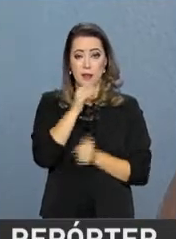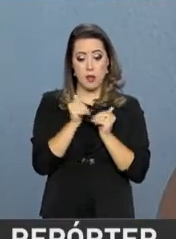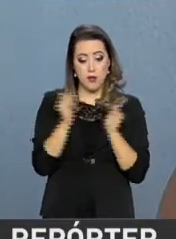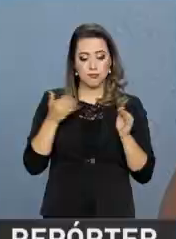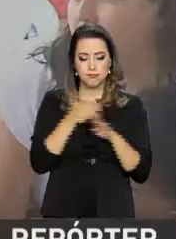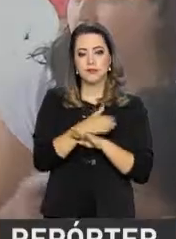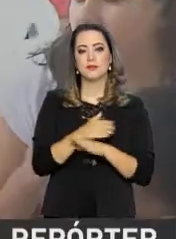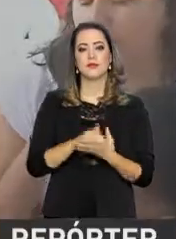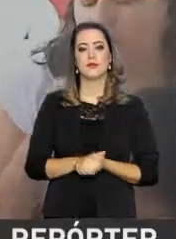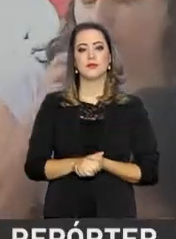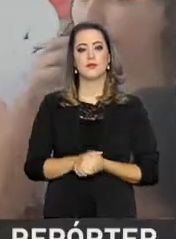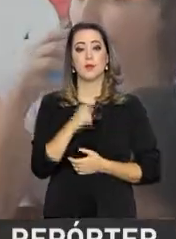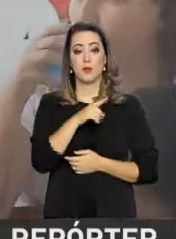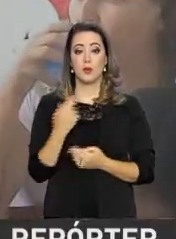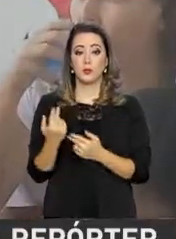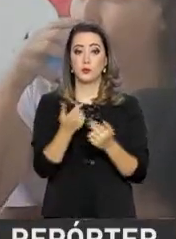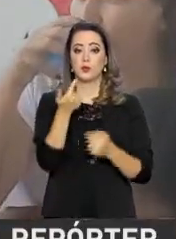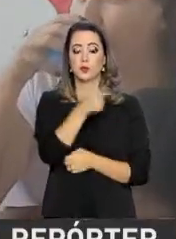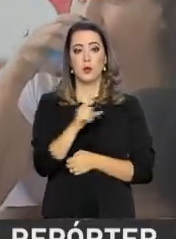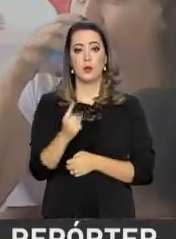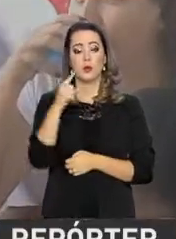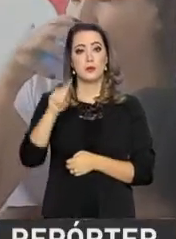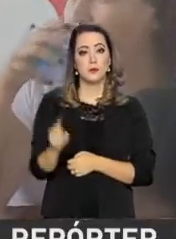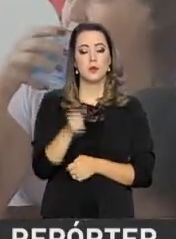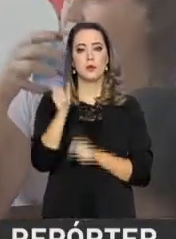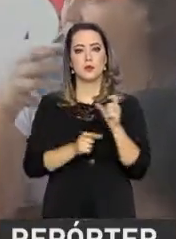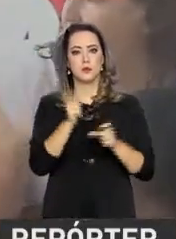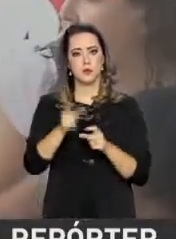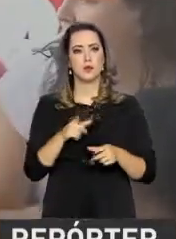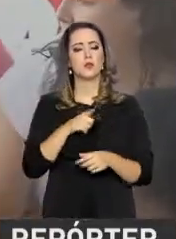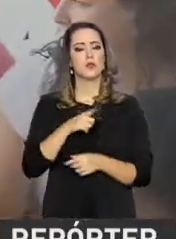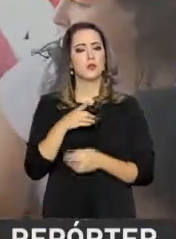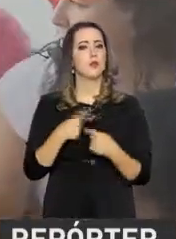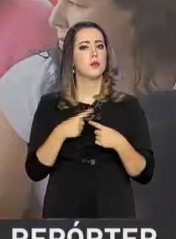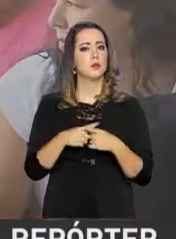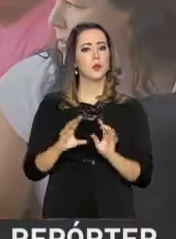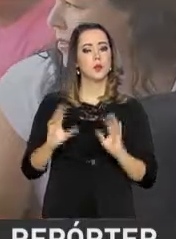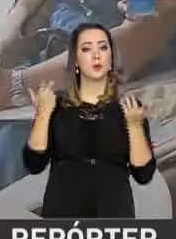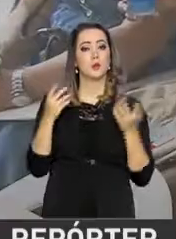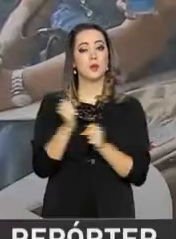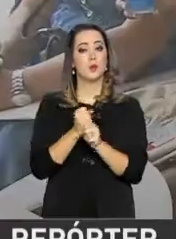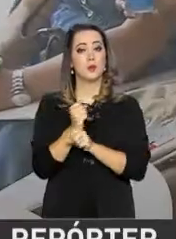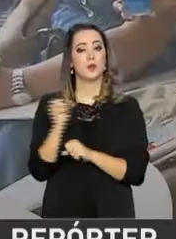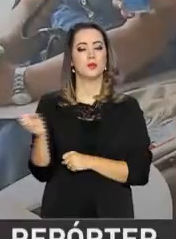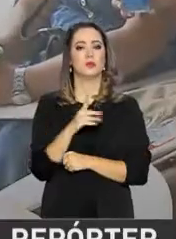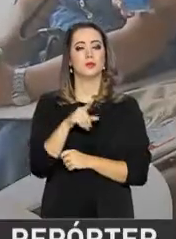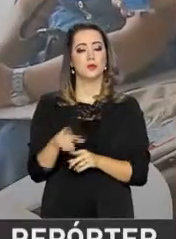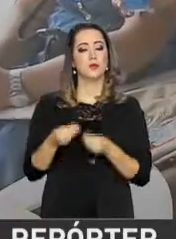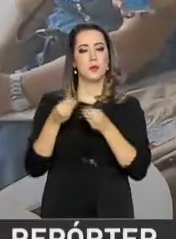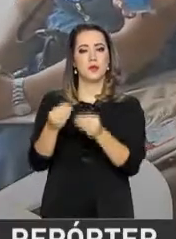isso além do luciano outras mil pessoas têm motivos para comemorar o ano que começa eles também